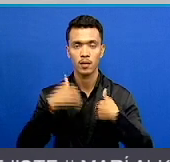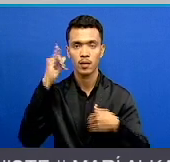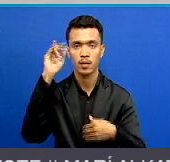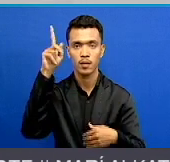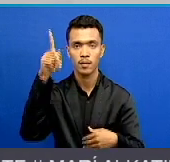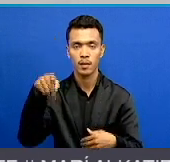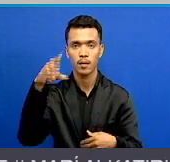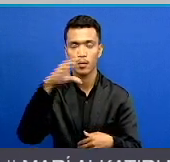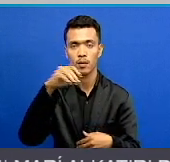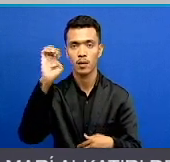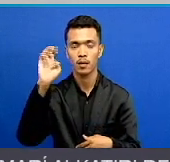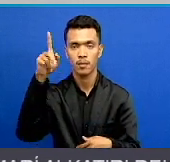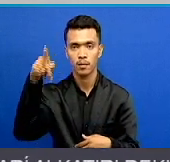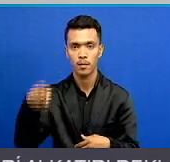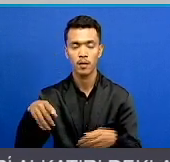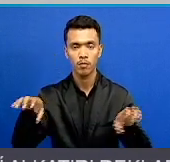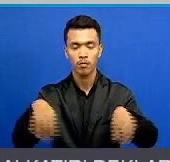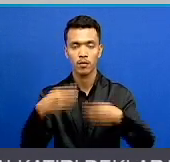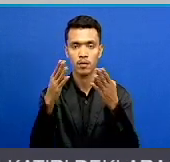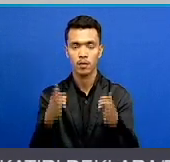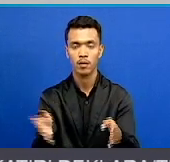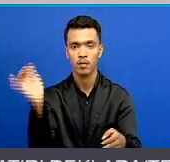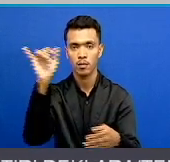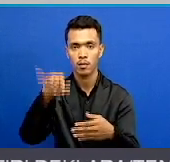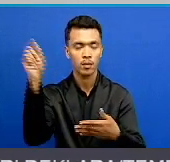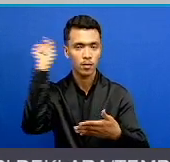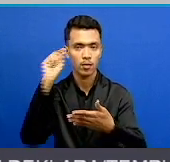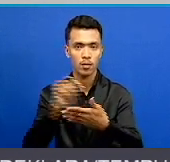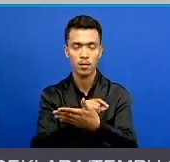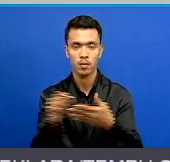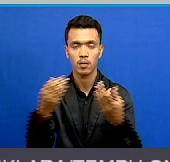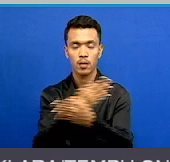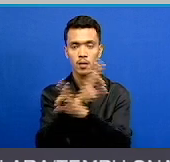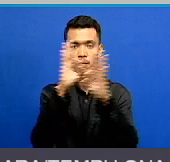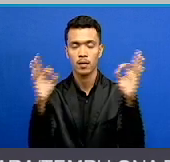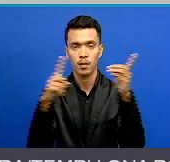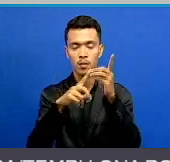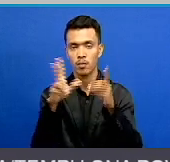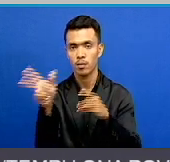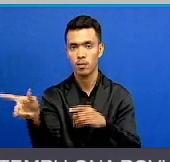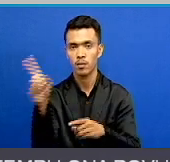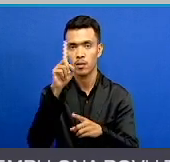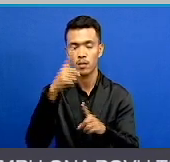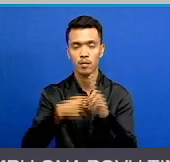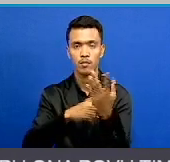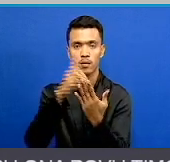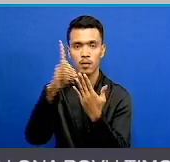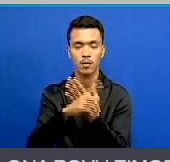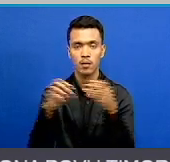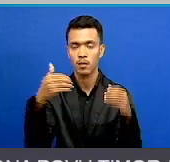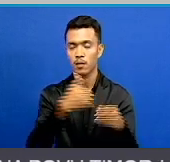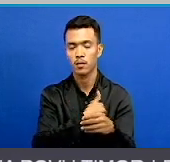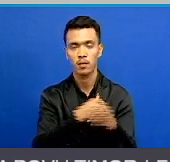no empresa pública sirkatak, trabalhador sida ne contrato se remata e aloron tolu lulu resichida fulang dezembro, no sei la